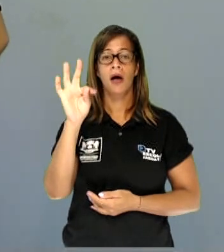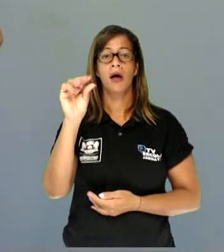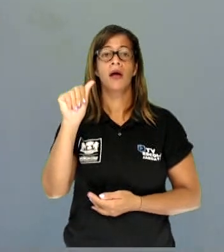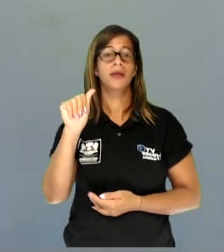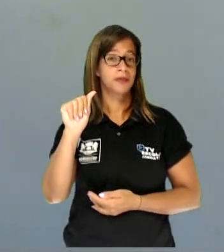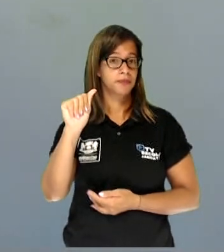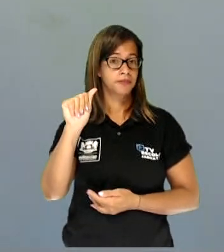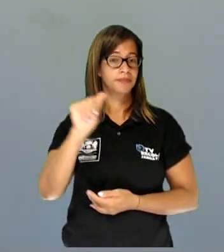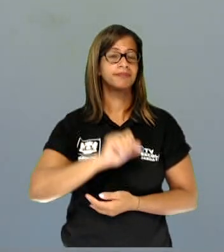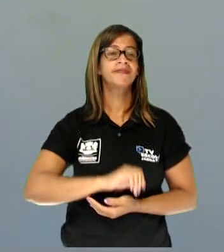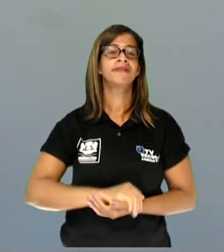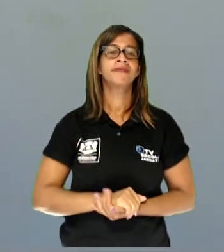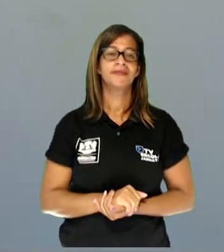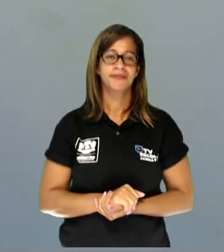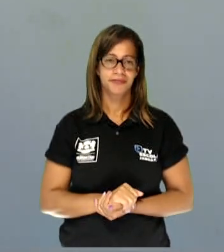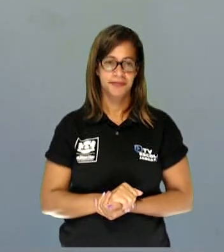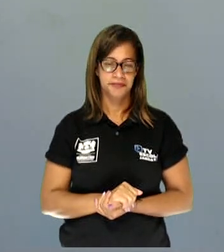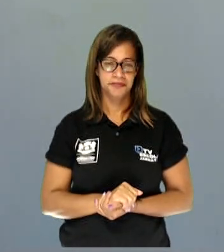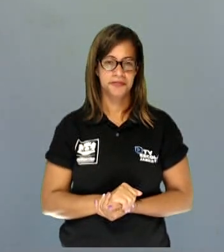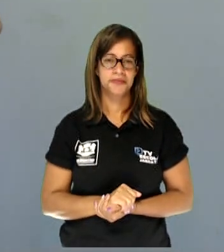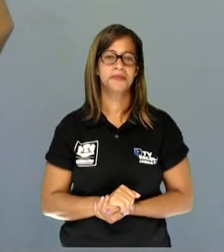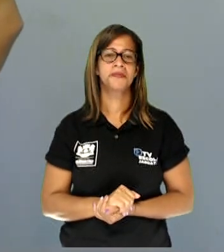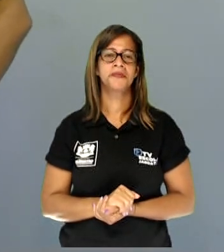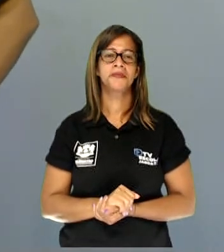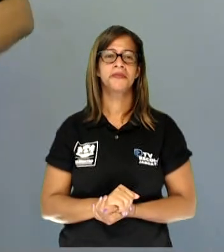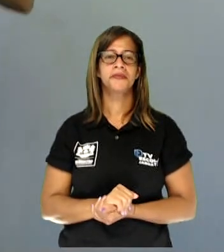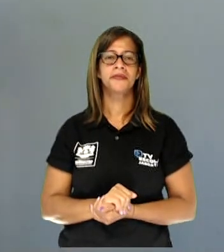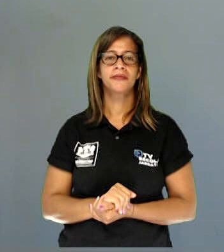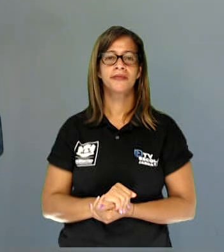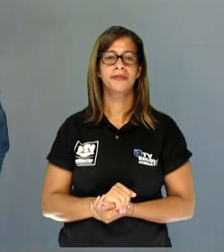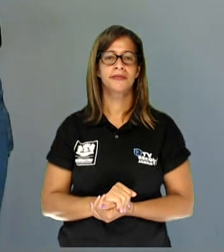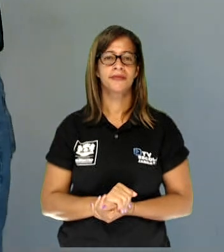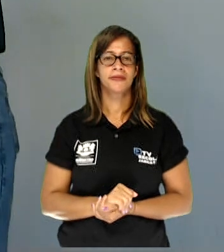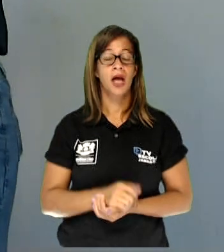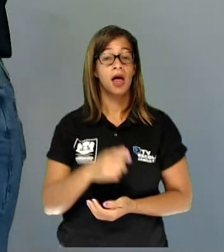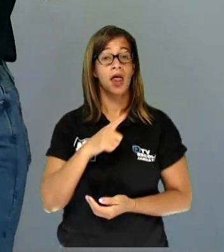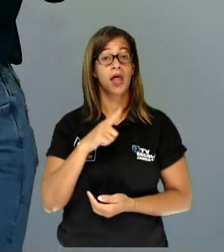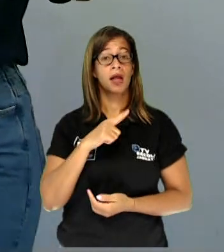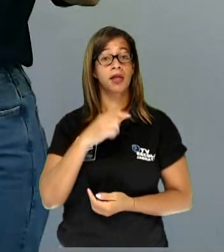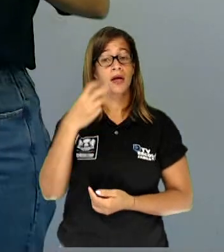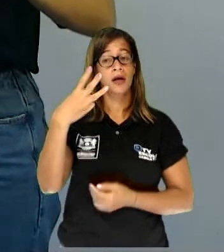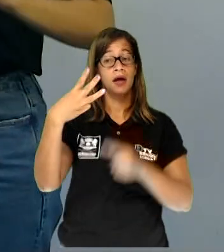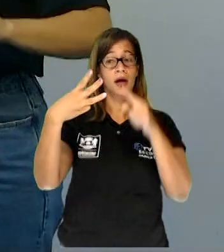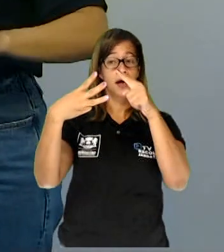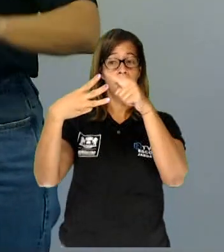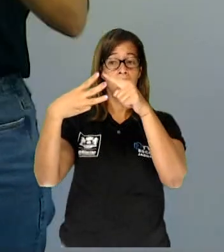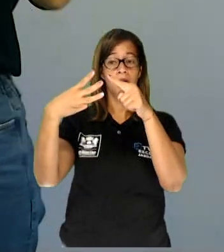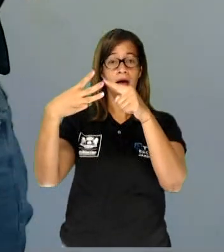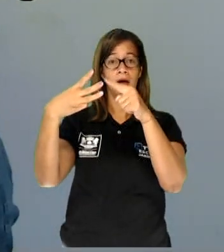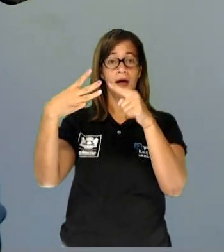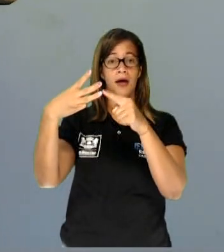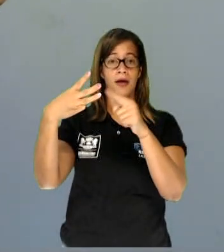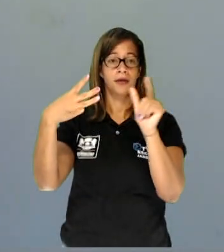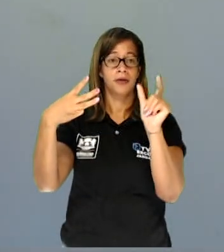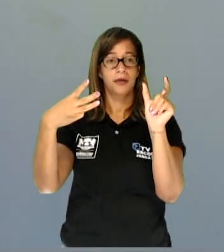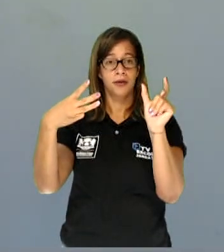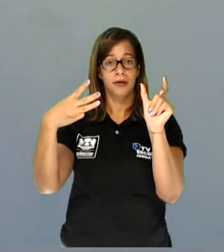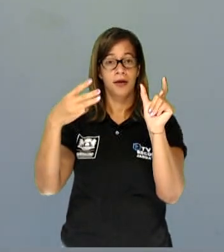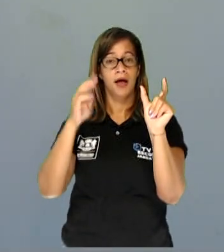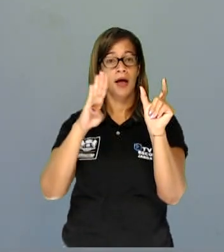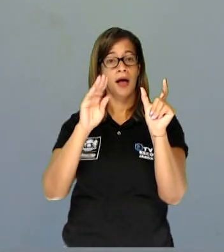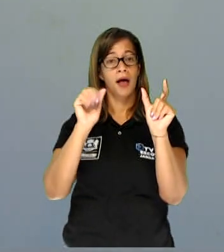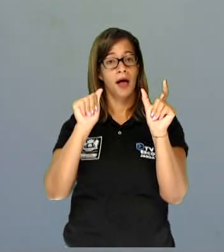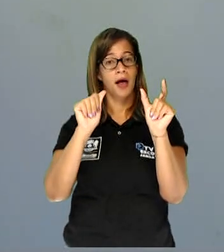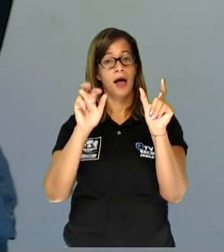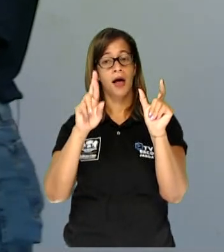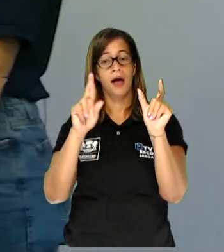Muito bem. Ba, ra, ta. Tem três pedacinhos, ó. E seis